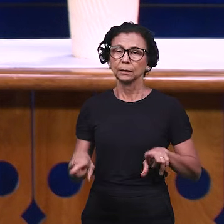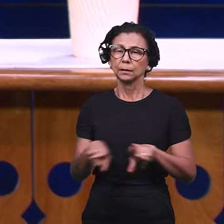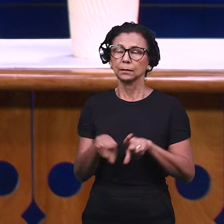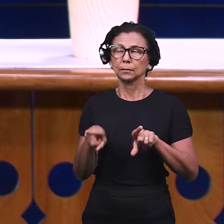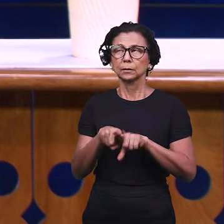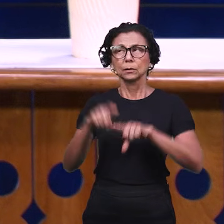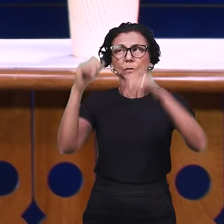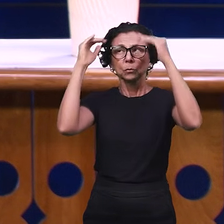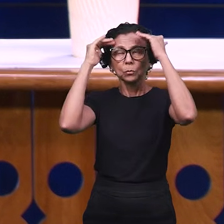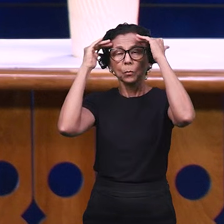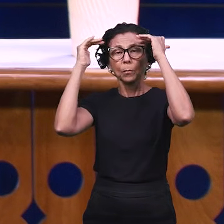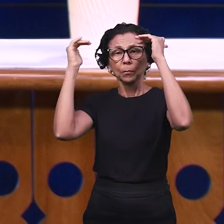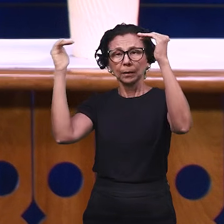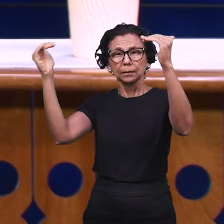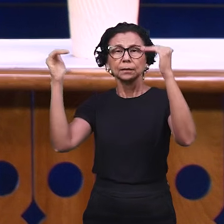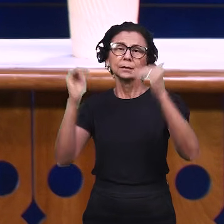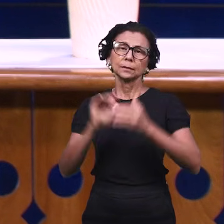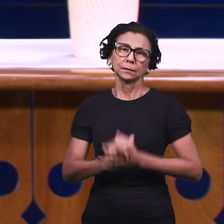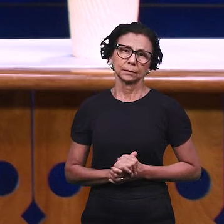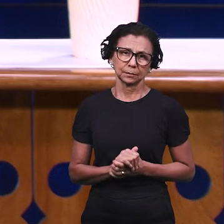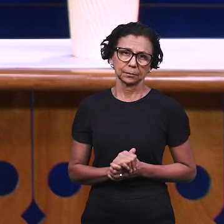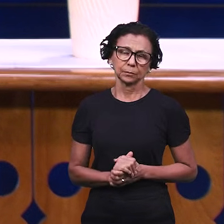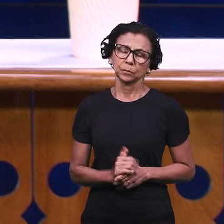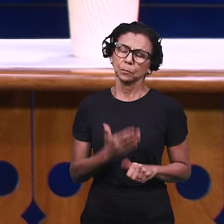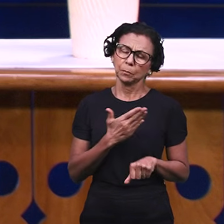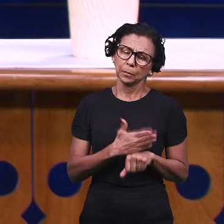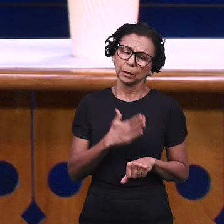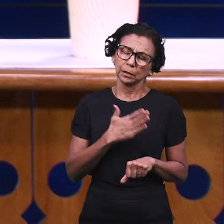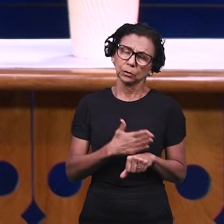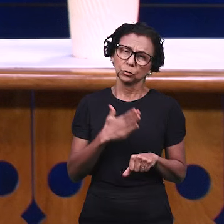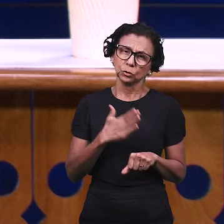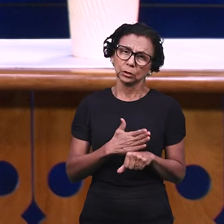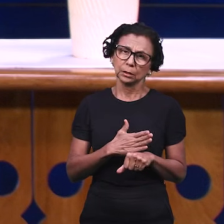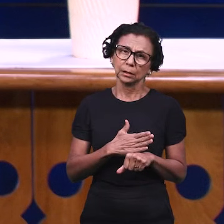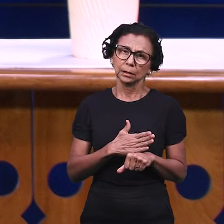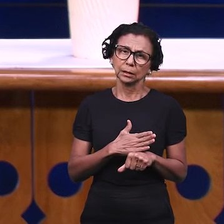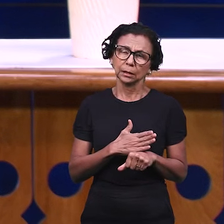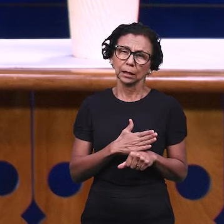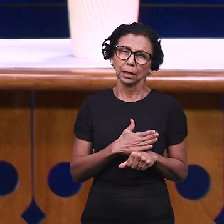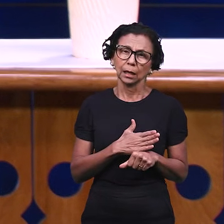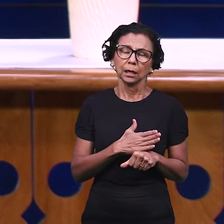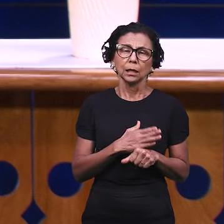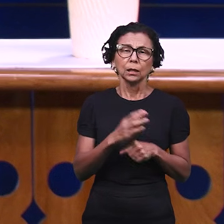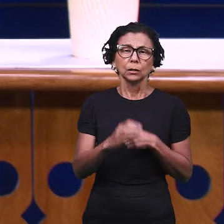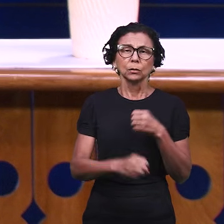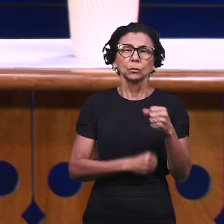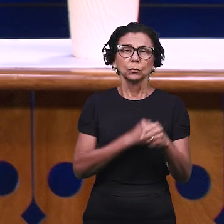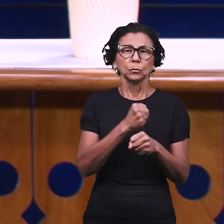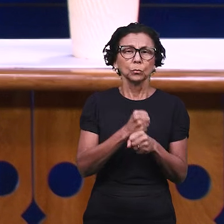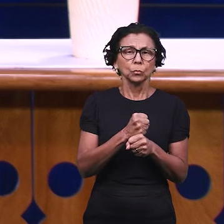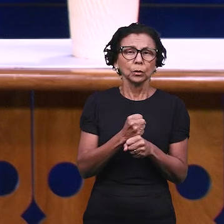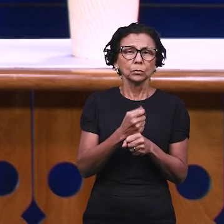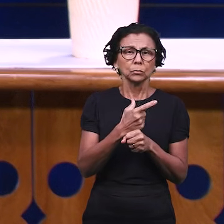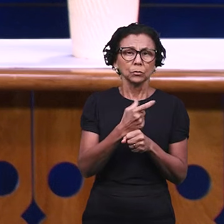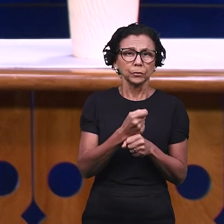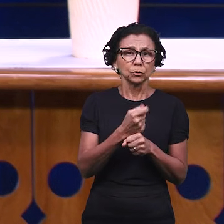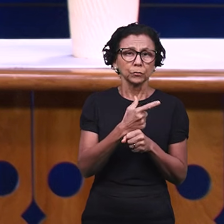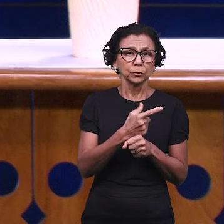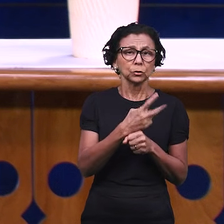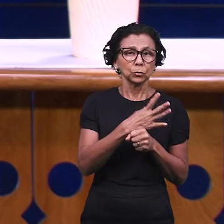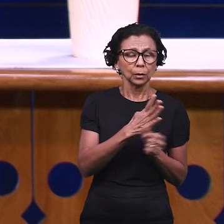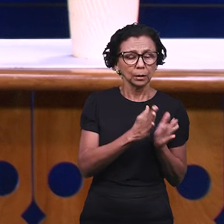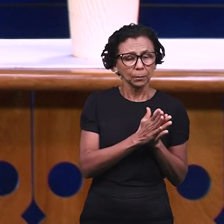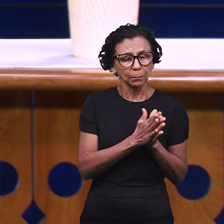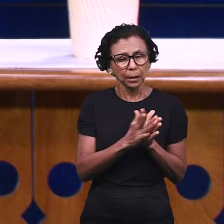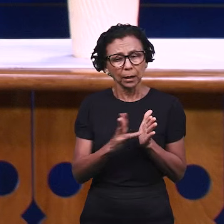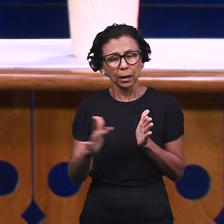o lema e possamos vivê-lo no decorrer de todo este ano. E vamos ver mais ainda